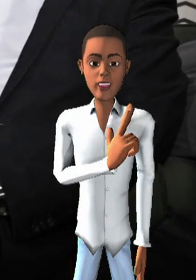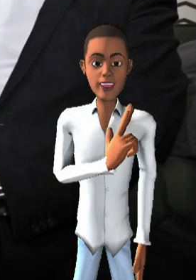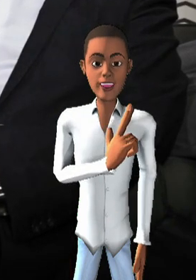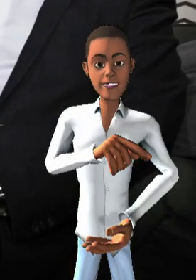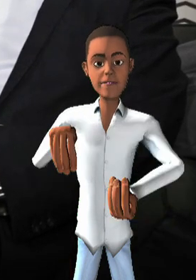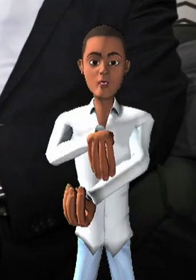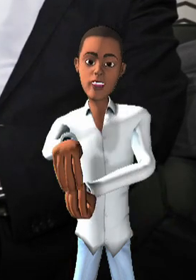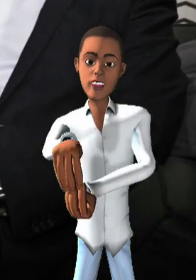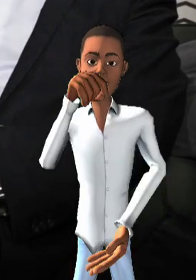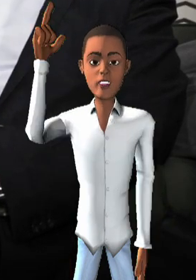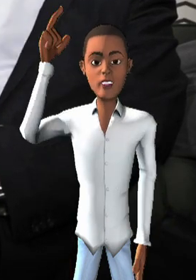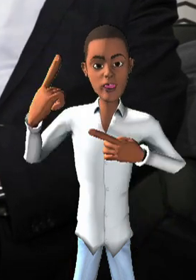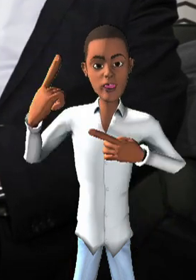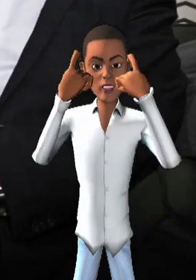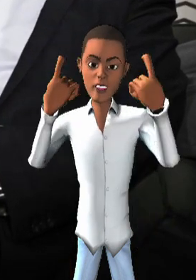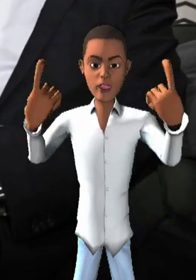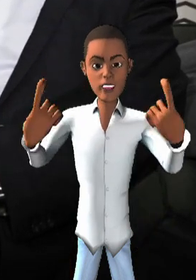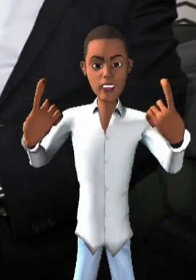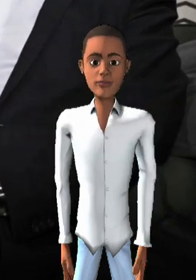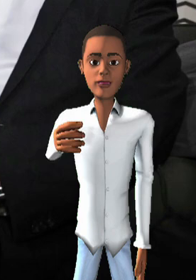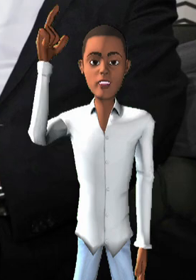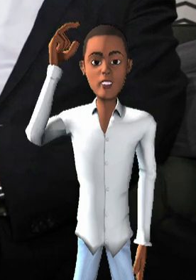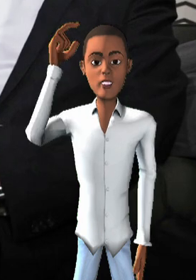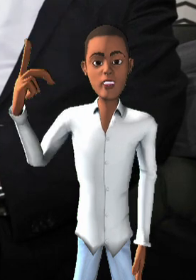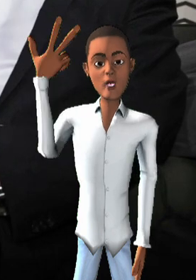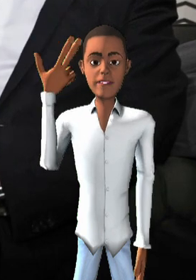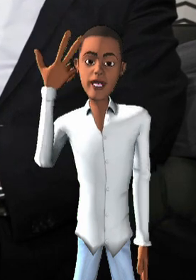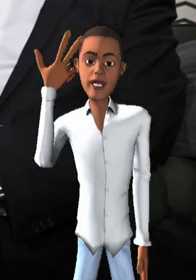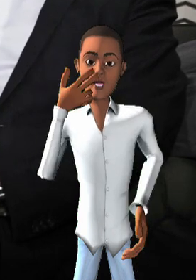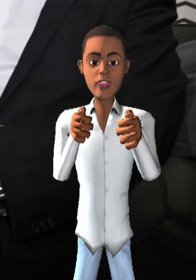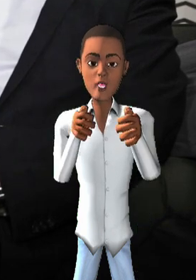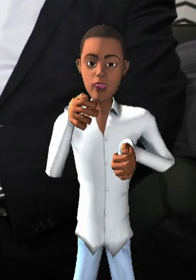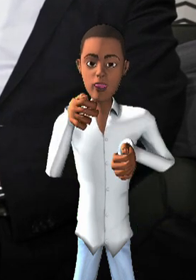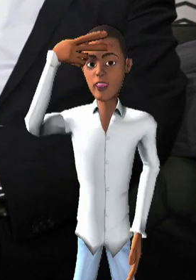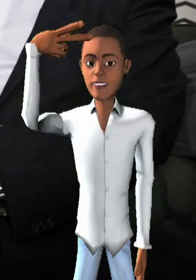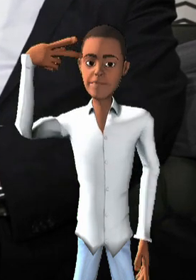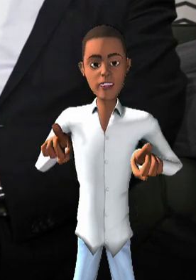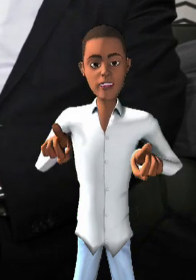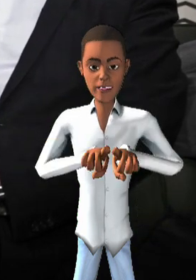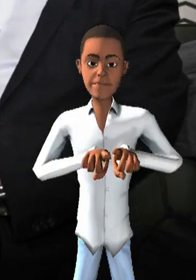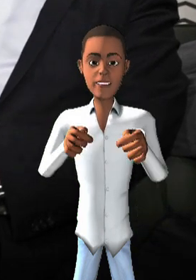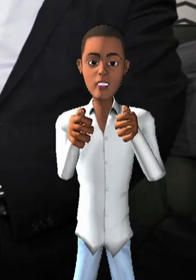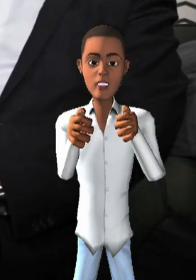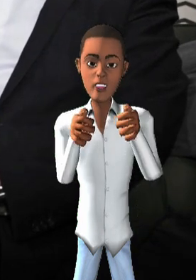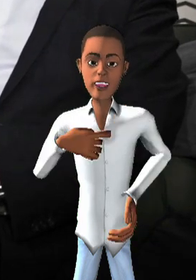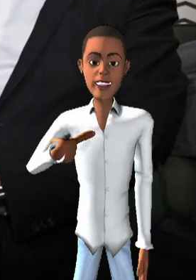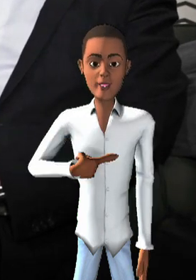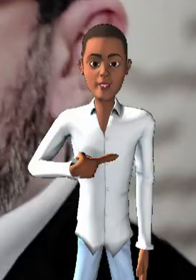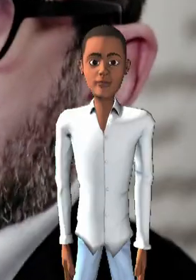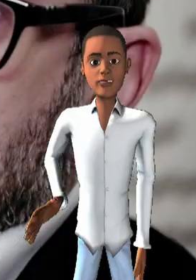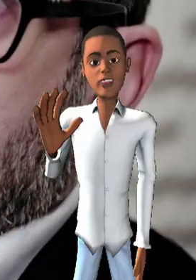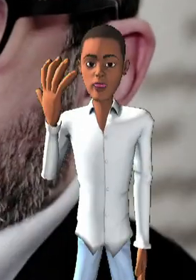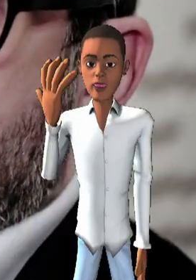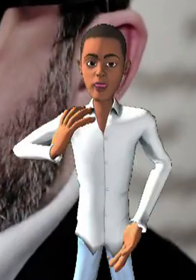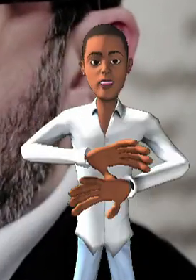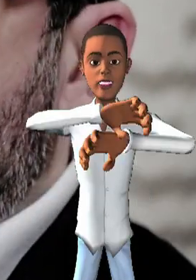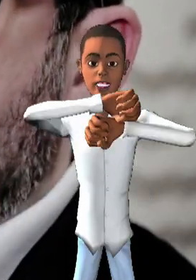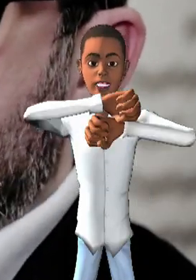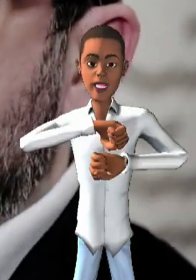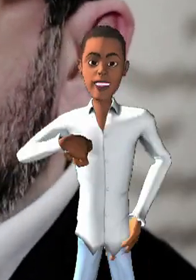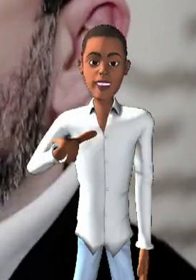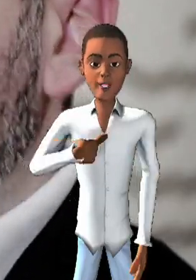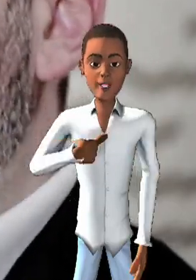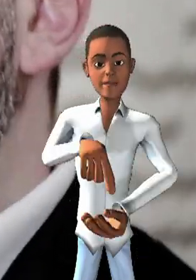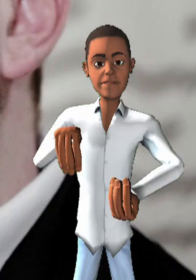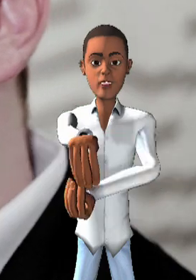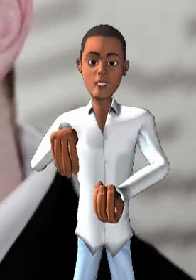estou envolvido numa cultura de violência, numa cultura em que é normal controlar o outro ou ser controlado, eu naturalmente acabo